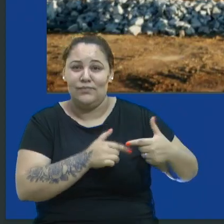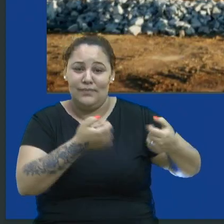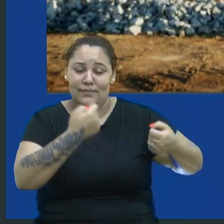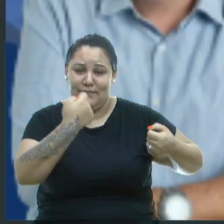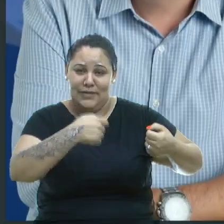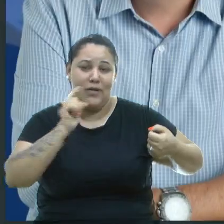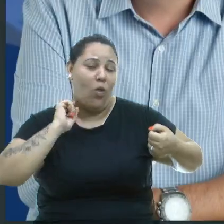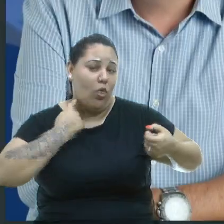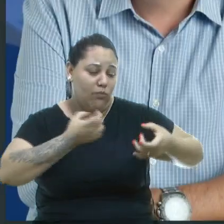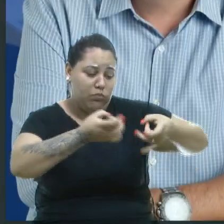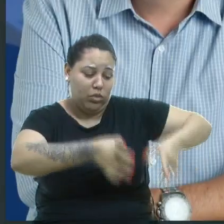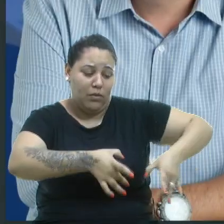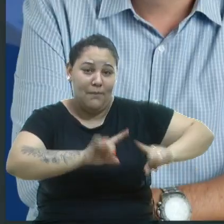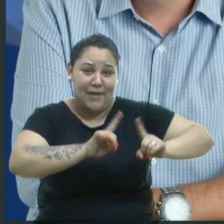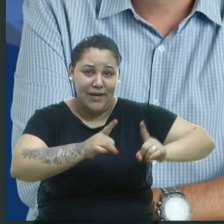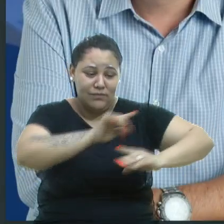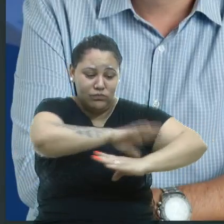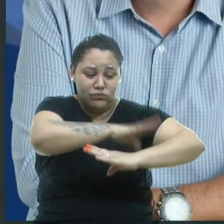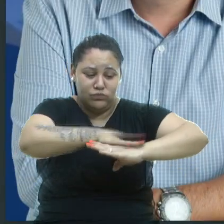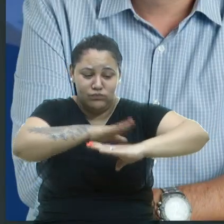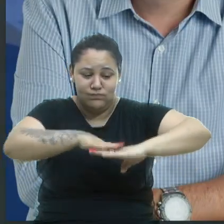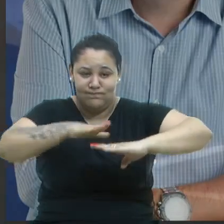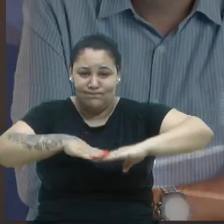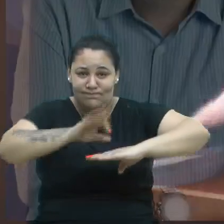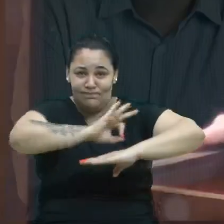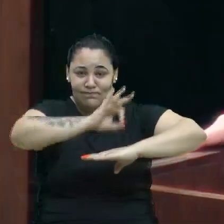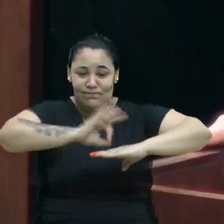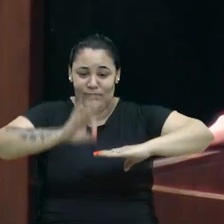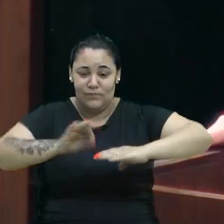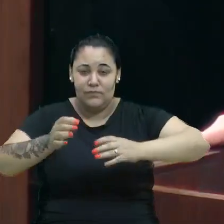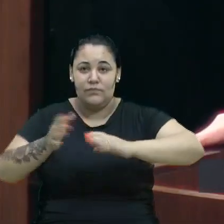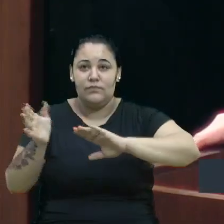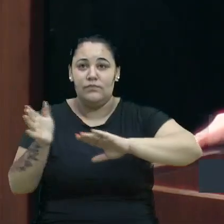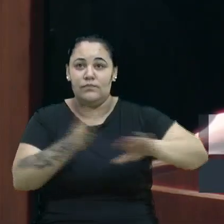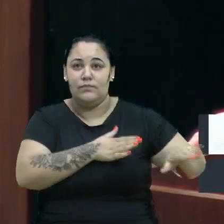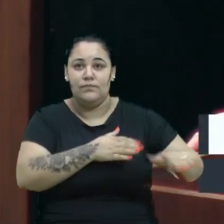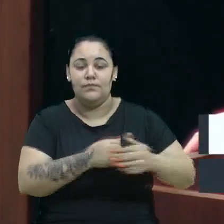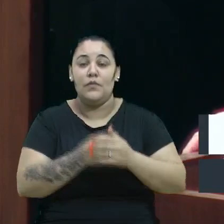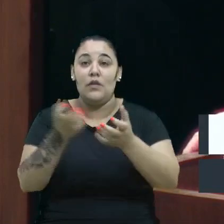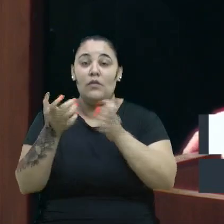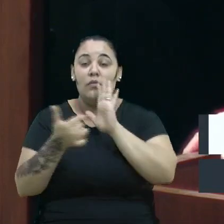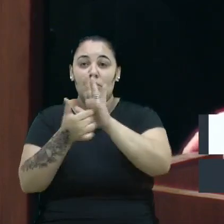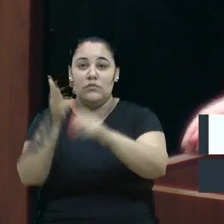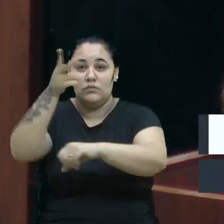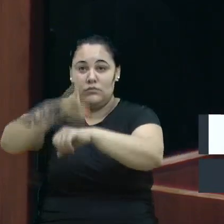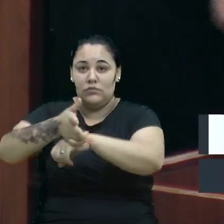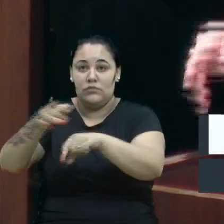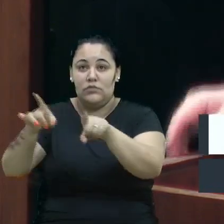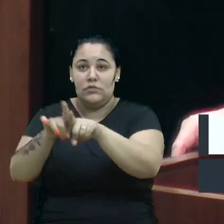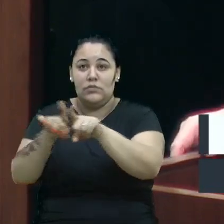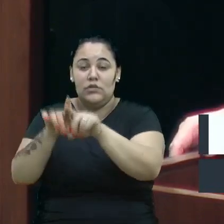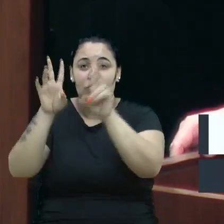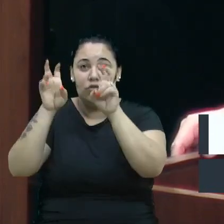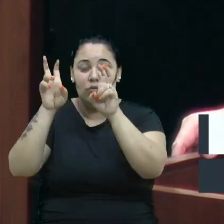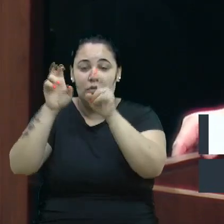passando. E eu gostaria aqui agora de passar também um vídeo sobre